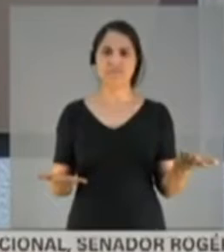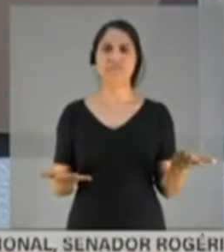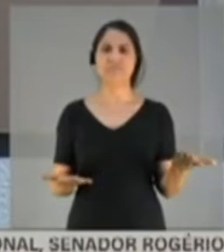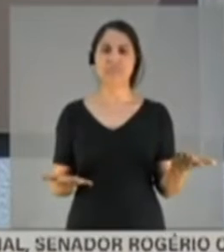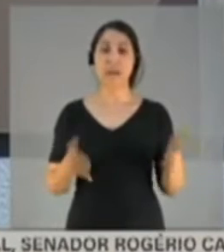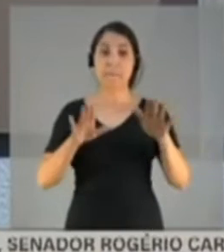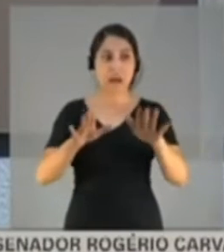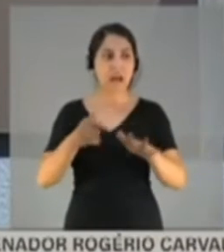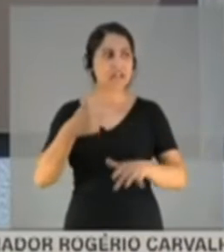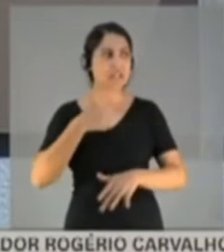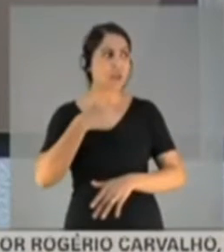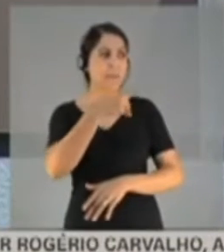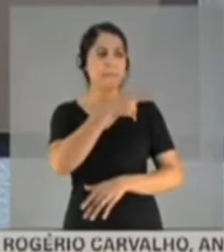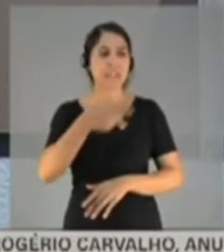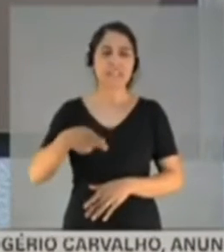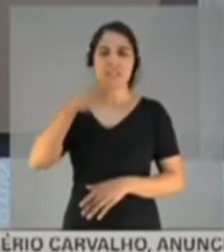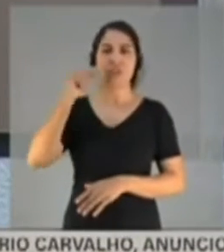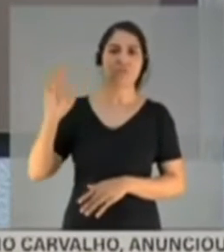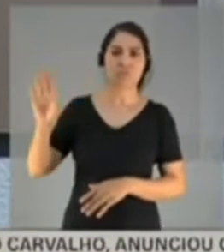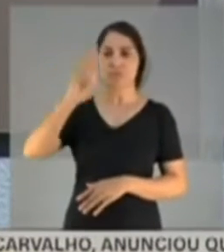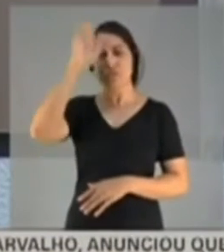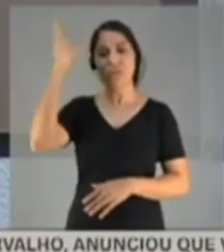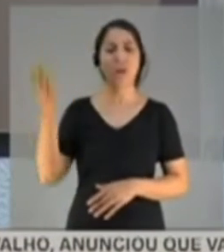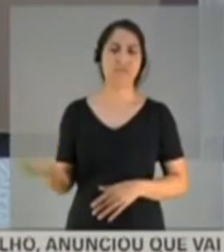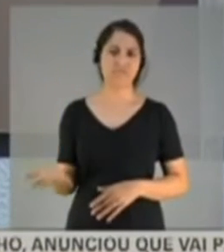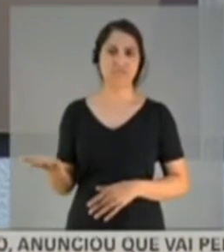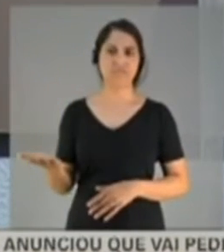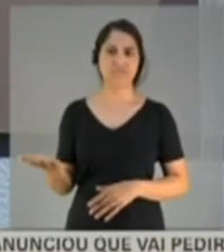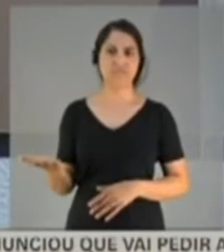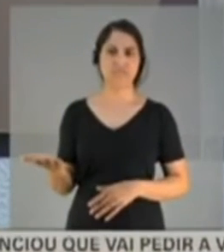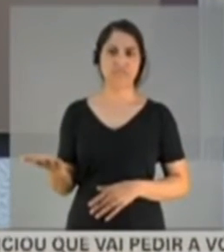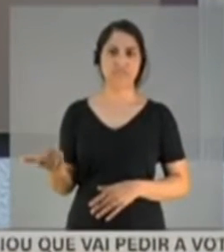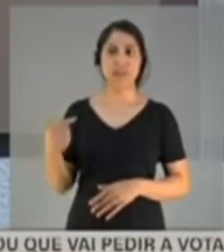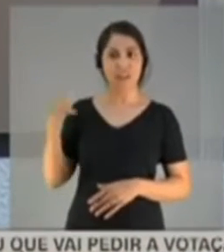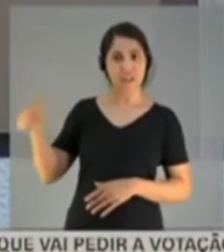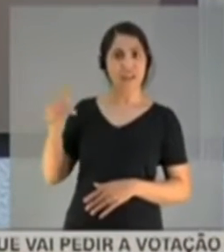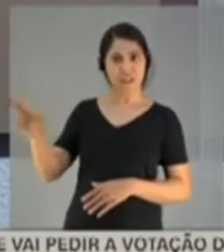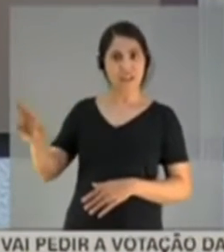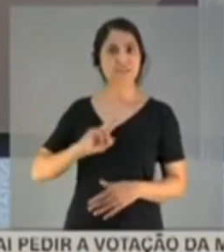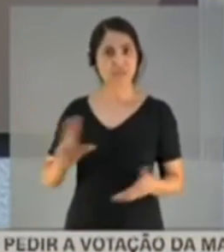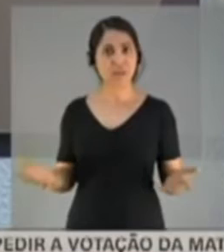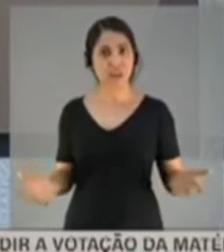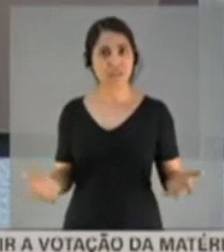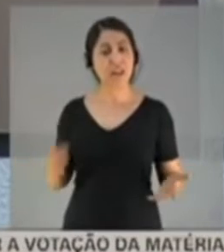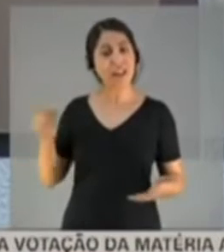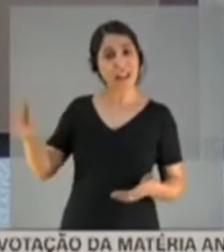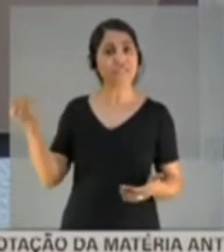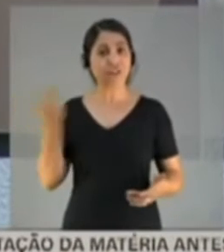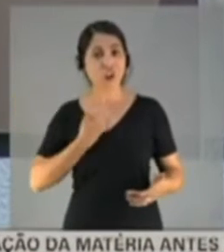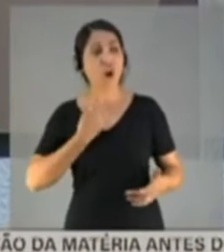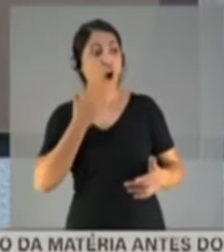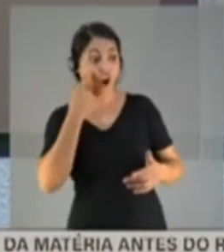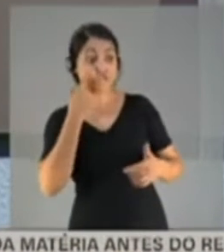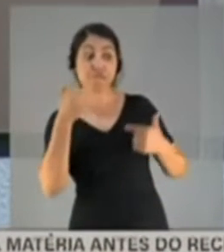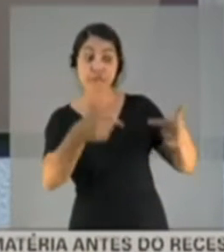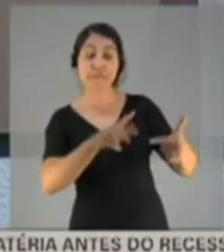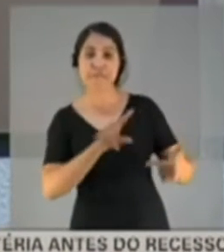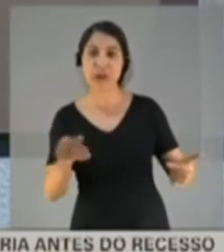presidente. Ele vai me responder. E me respondeu, me atendeu, entendeu, disse que ia dar o provimento.